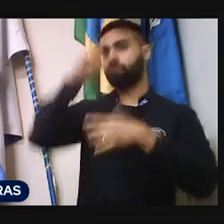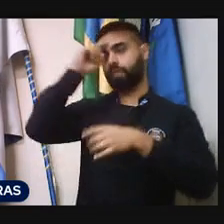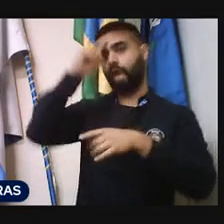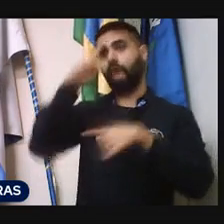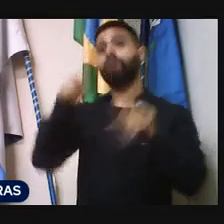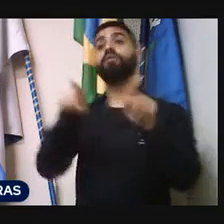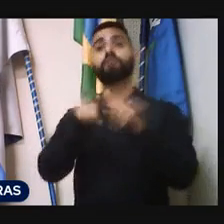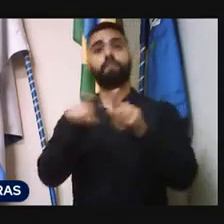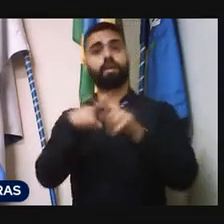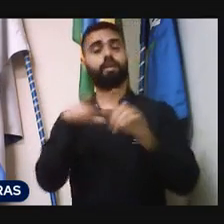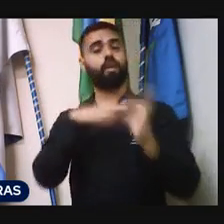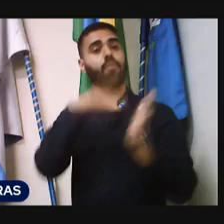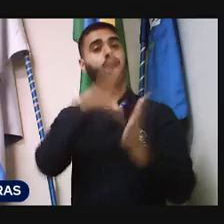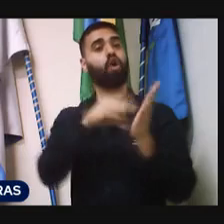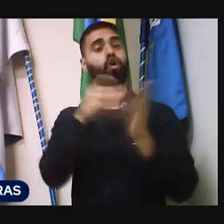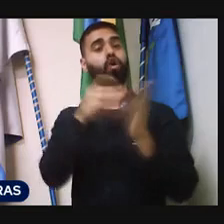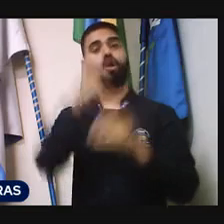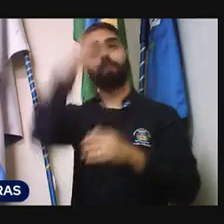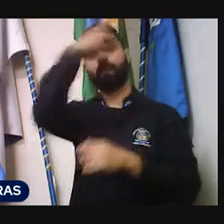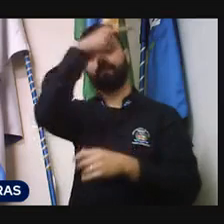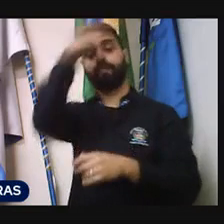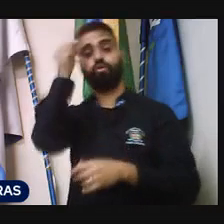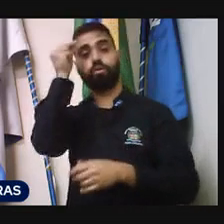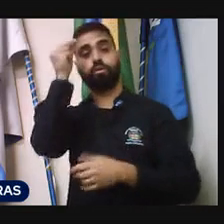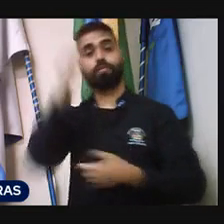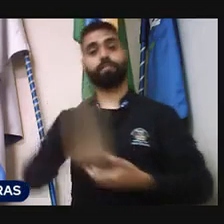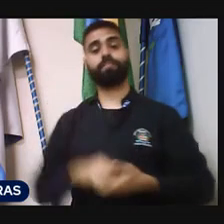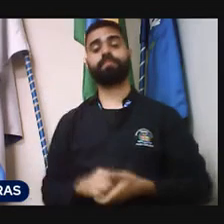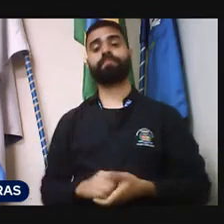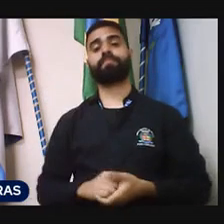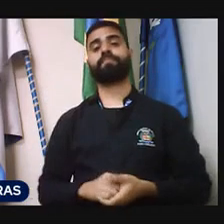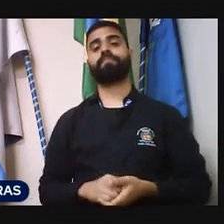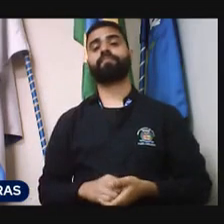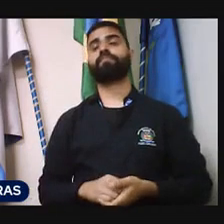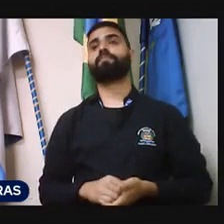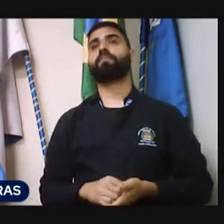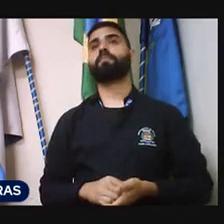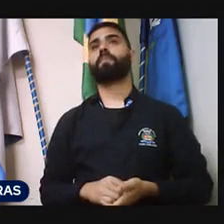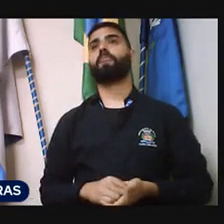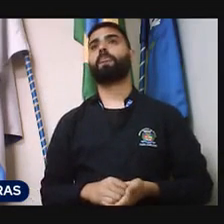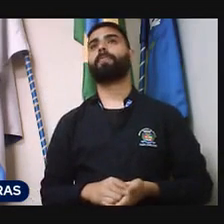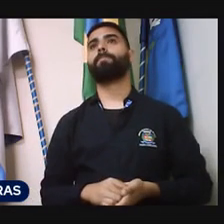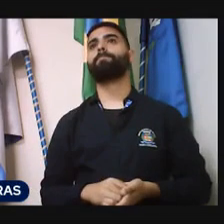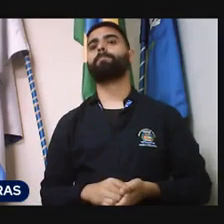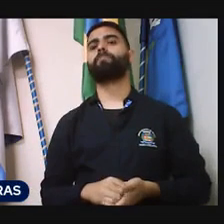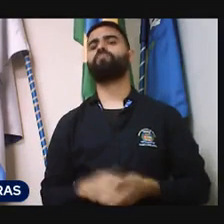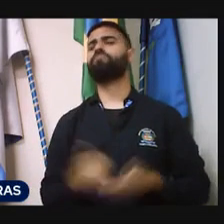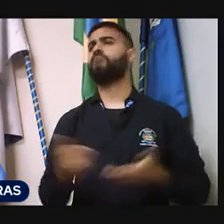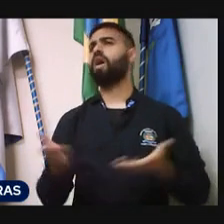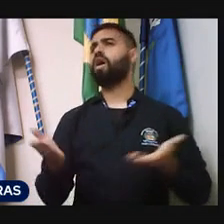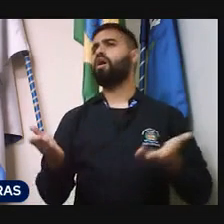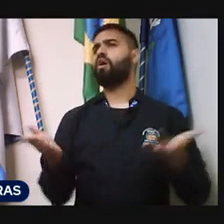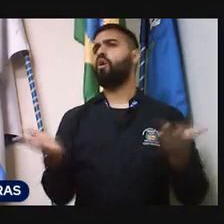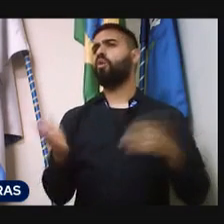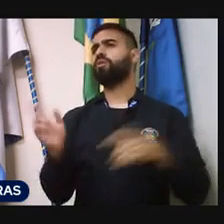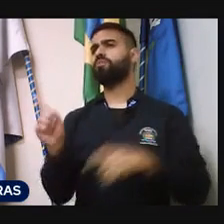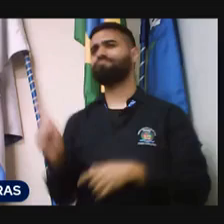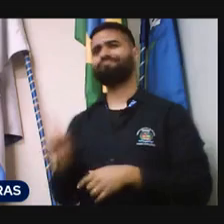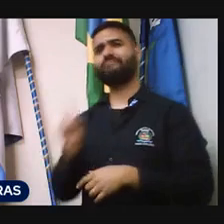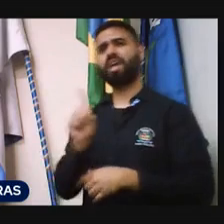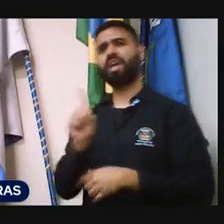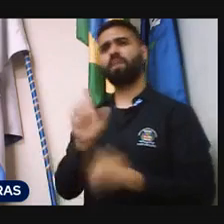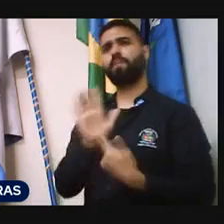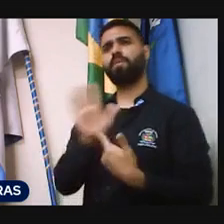vem para a prefeitura uma cota né então a gente tem hoje para mostrar que a gente está fazendo um trabalho